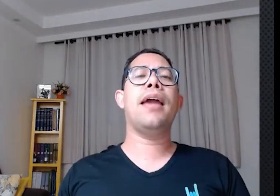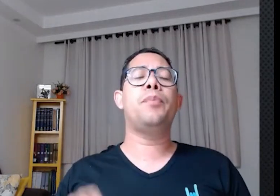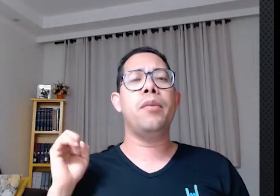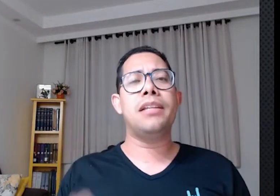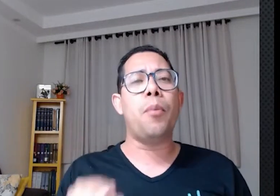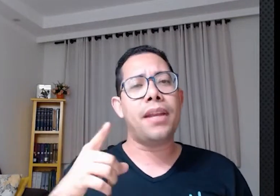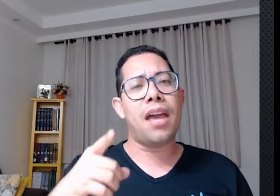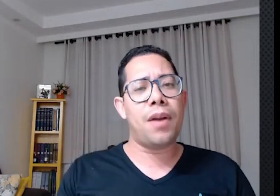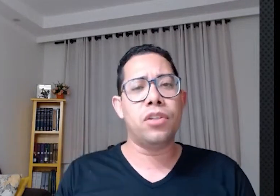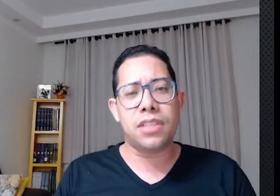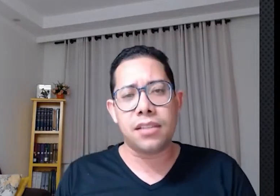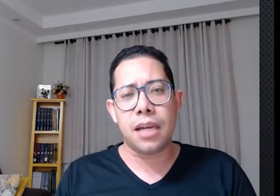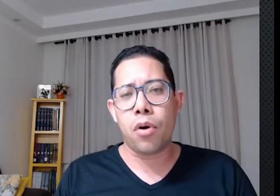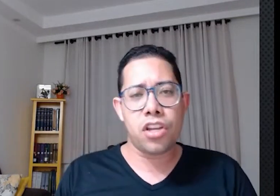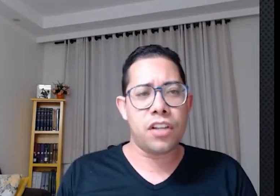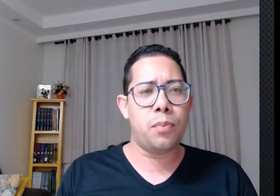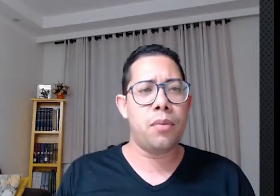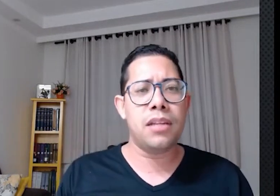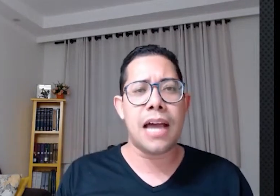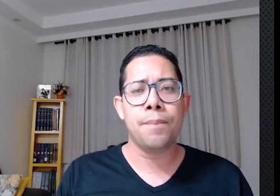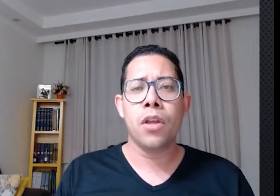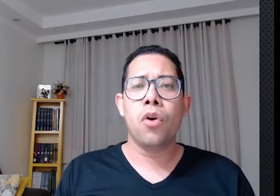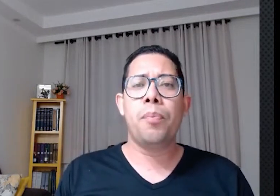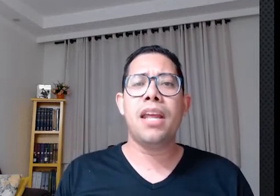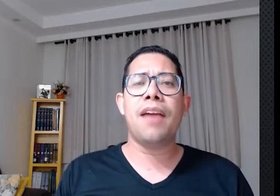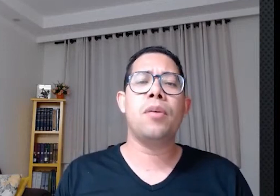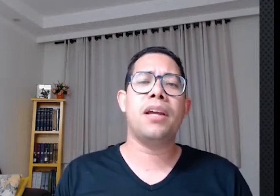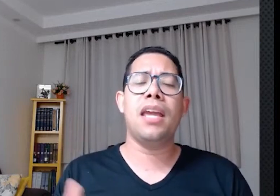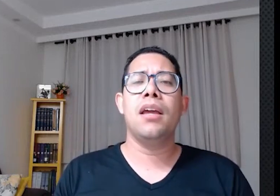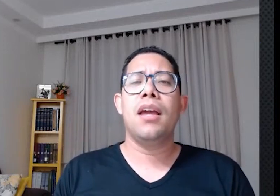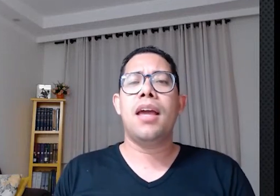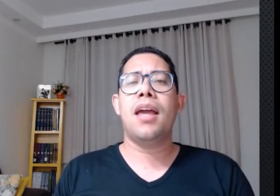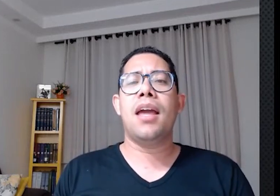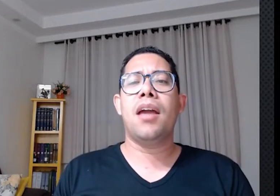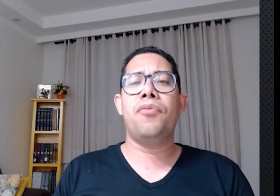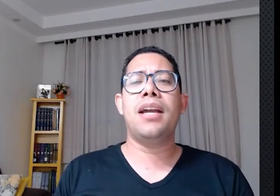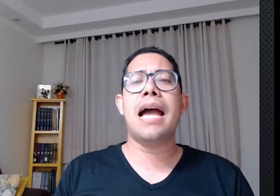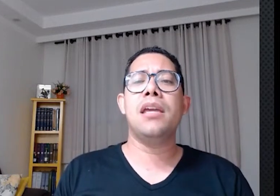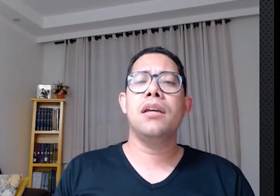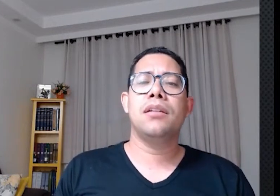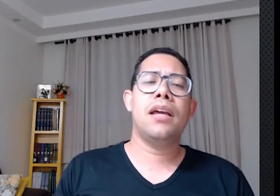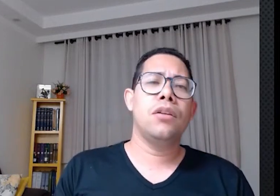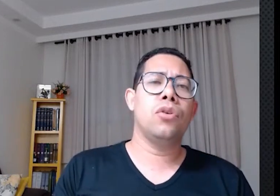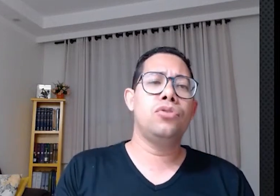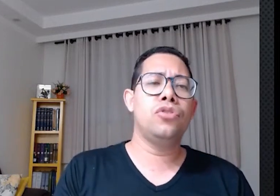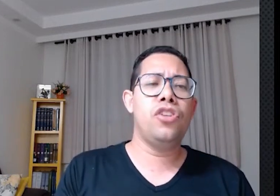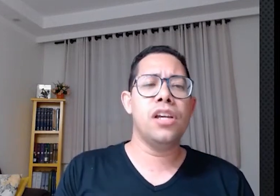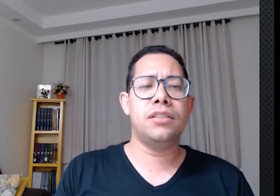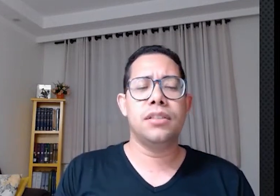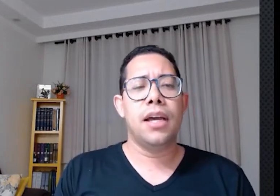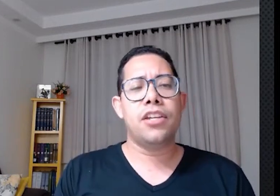vai disponibilizar o PDF para vocês, tá bom? A gente vai disponibilizar o PDF só para quem ficar aí, né? Todos